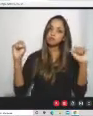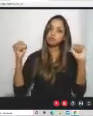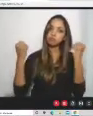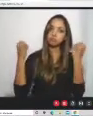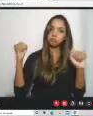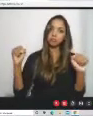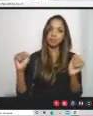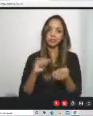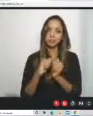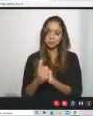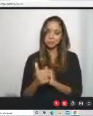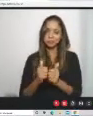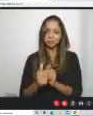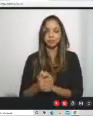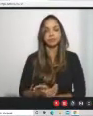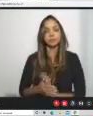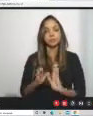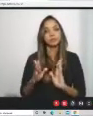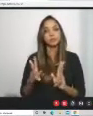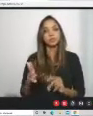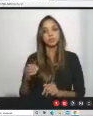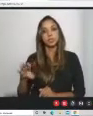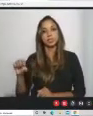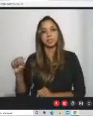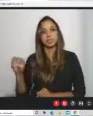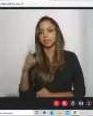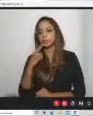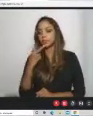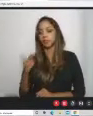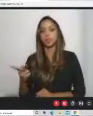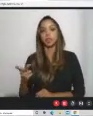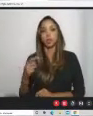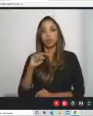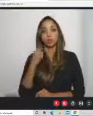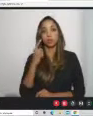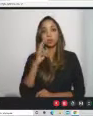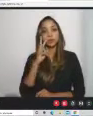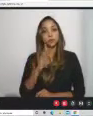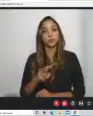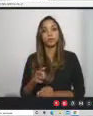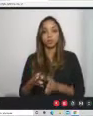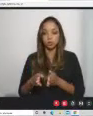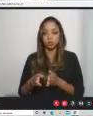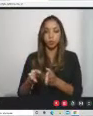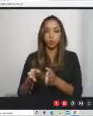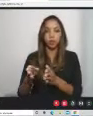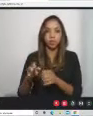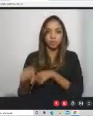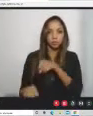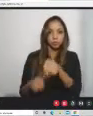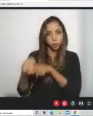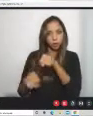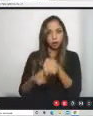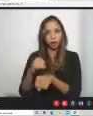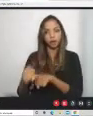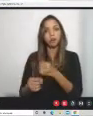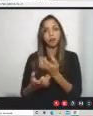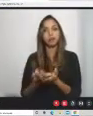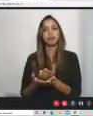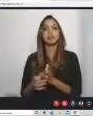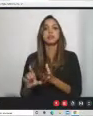César Maia relatou aqui, a gente vê essa questão das ciclovias, que foi pauta também no início do ano, quando eu estive lá no DENIT, junto